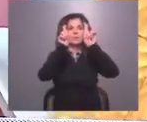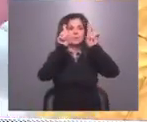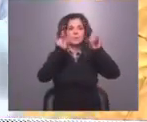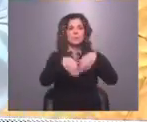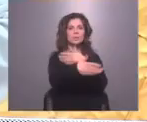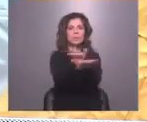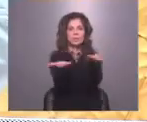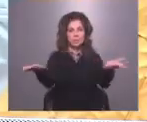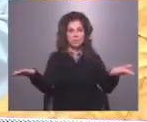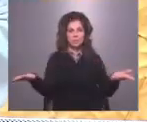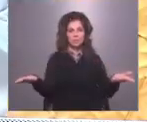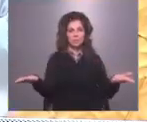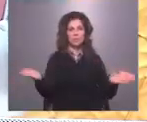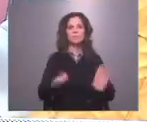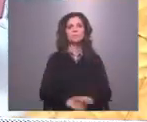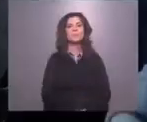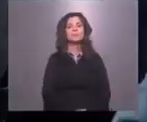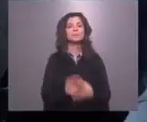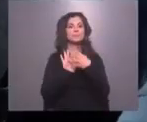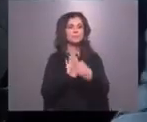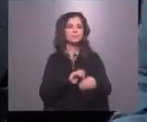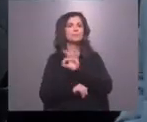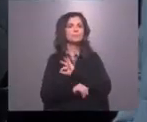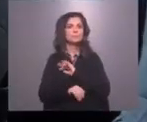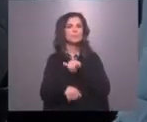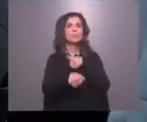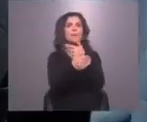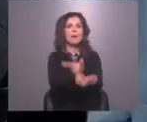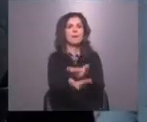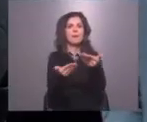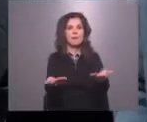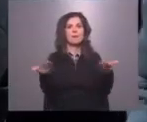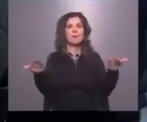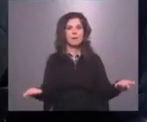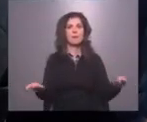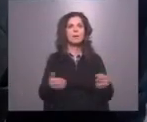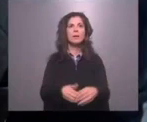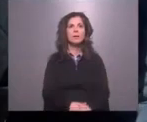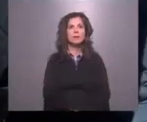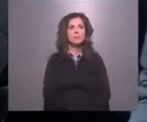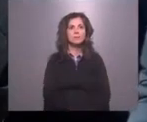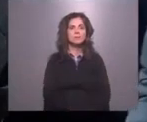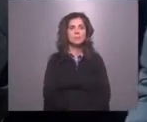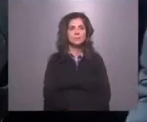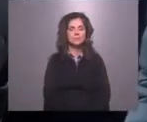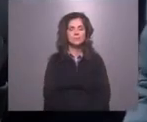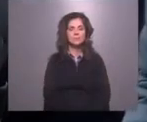O Senhor esteja convosco. Ele está no meio de nós.